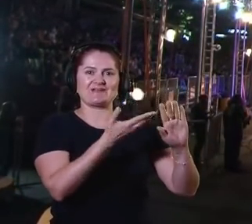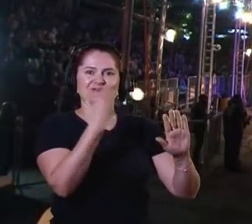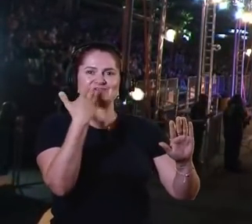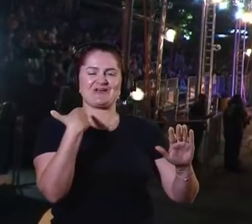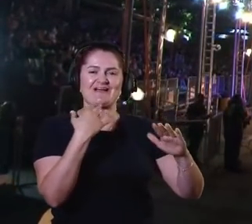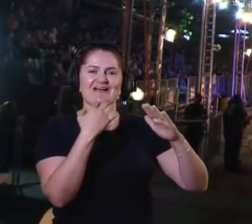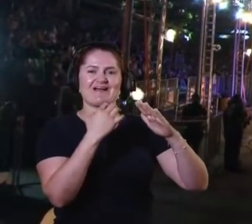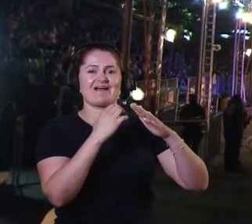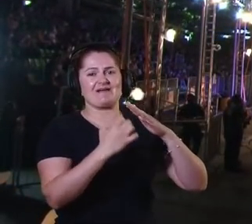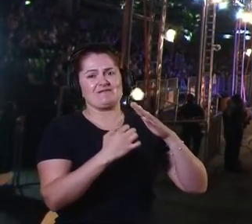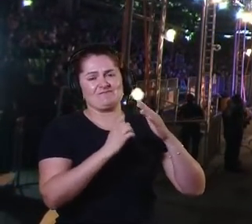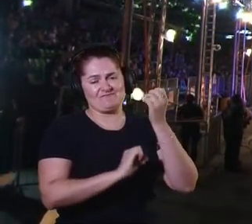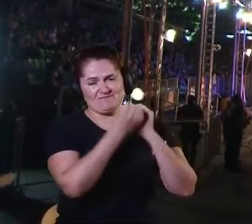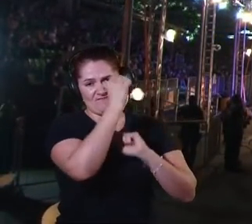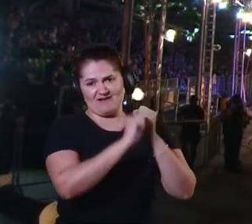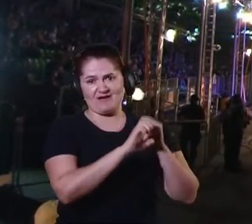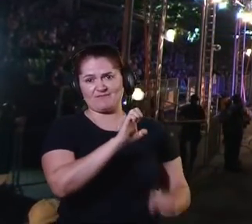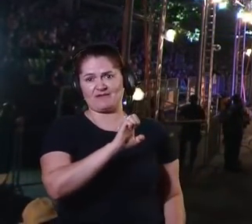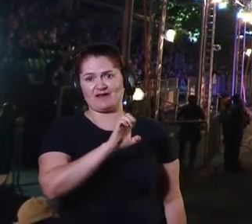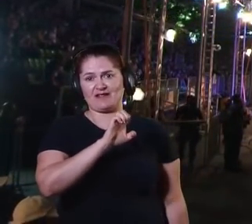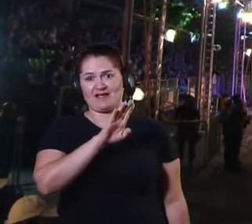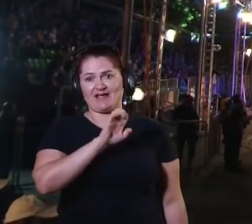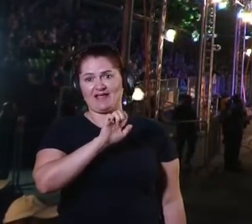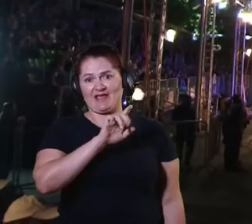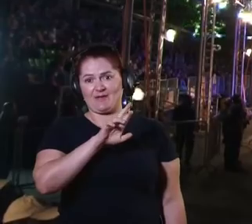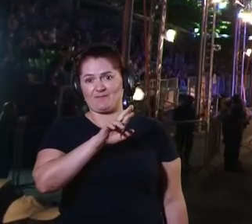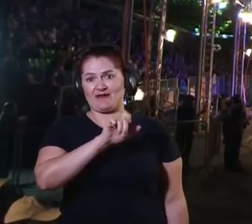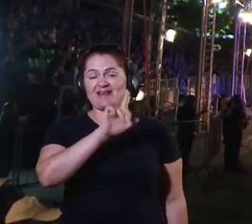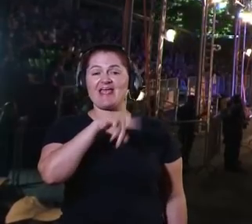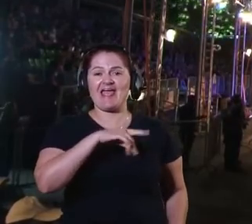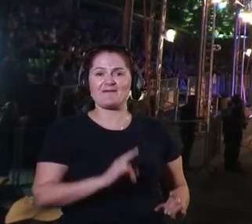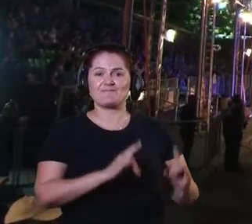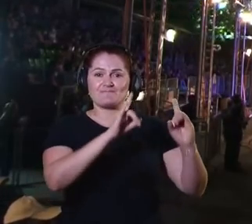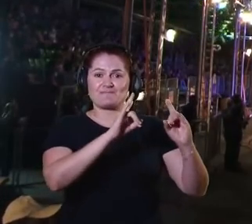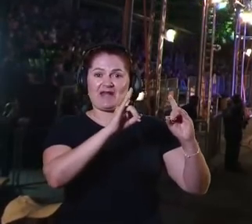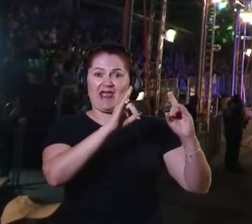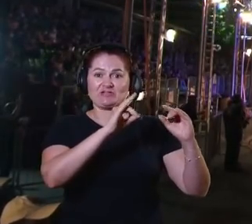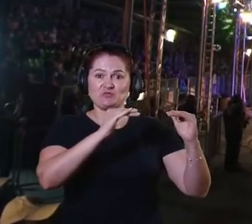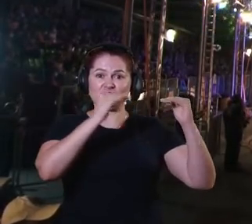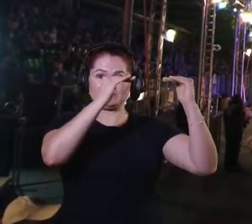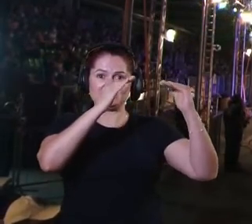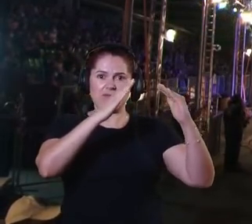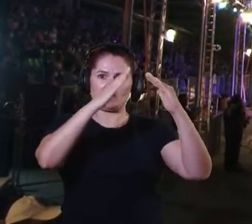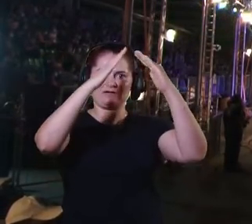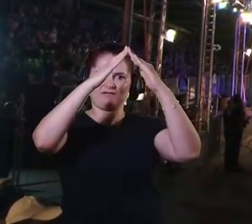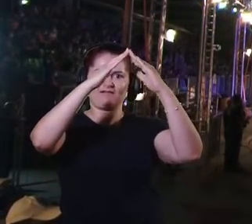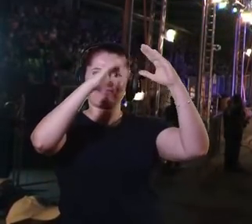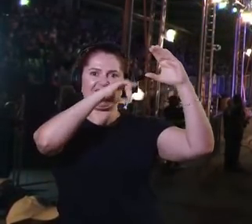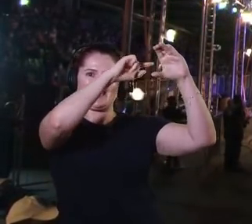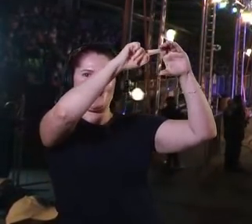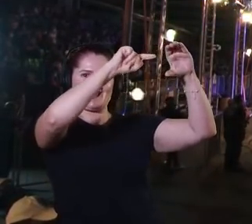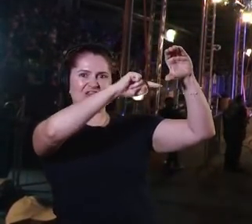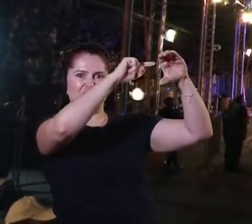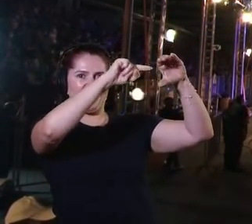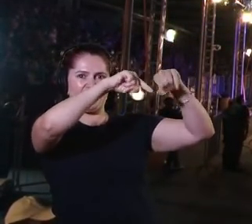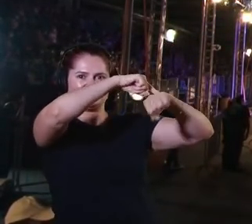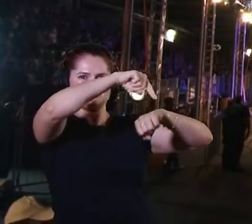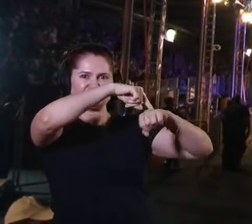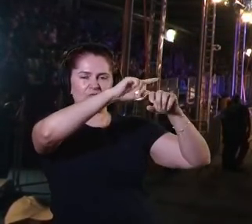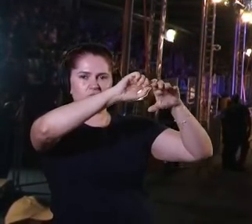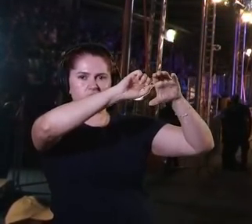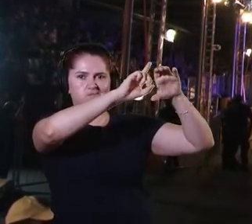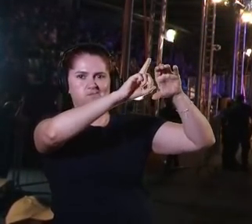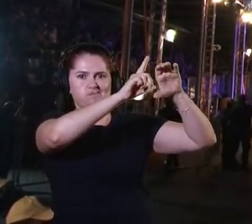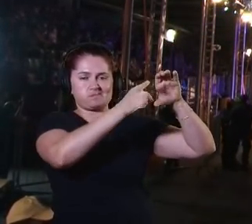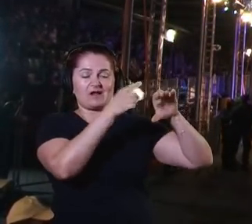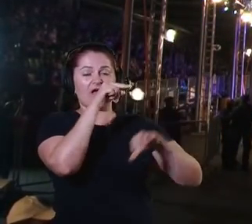que é a casa da casinha, a casa do relógio central aqui da Rua Sinimbu, uma iluminação que está